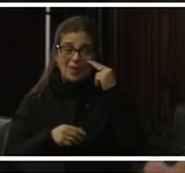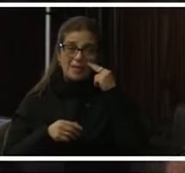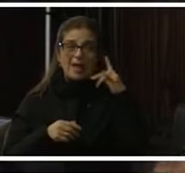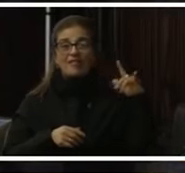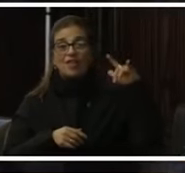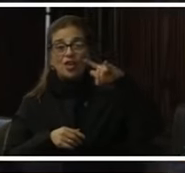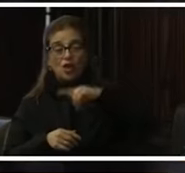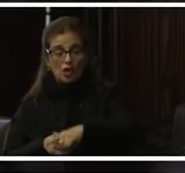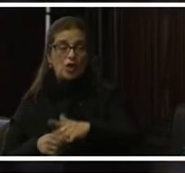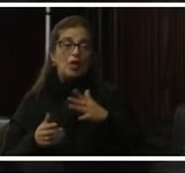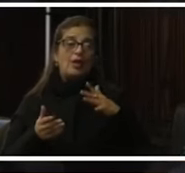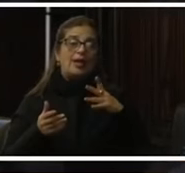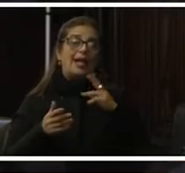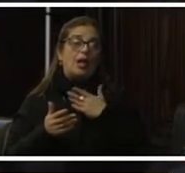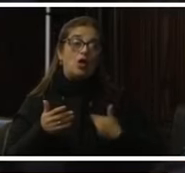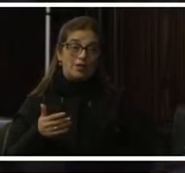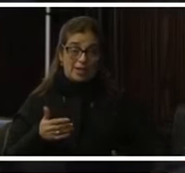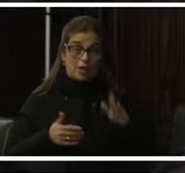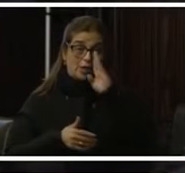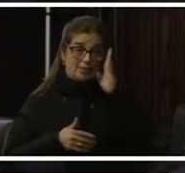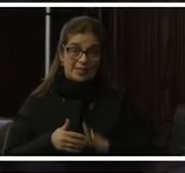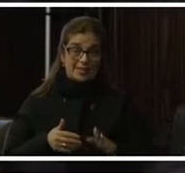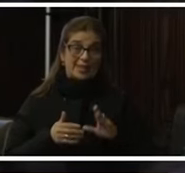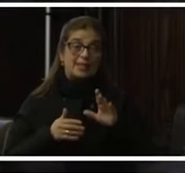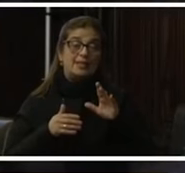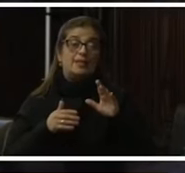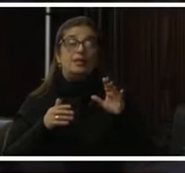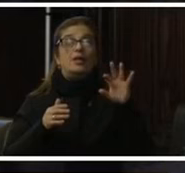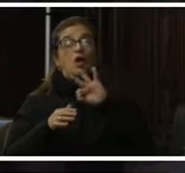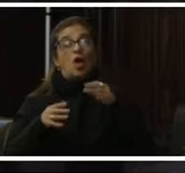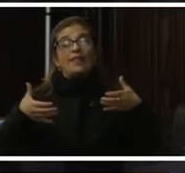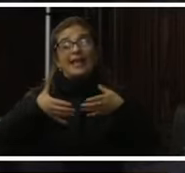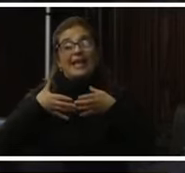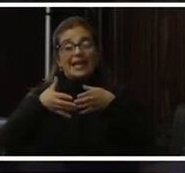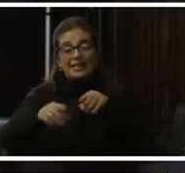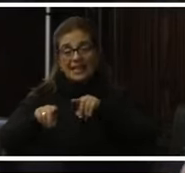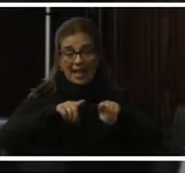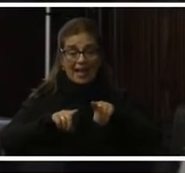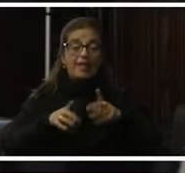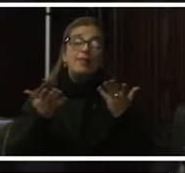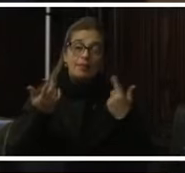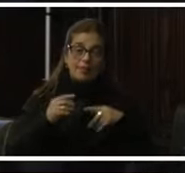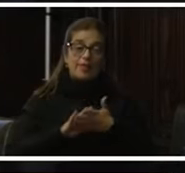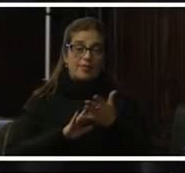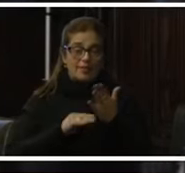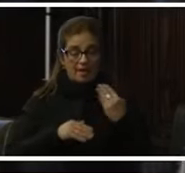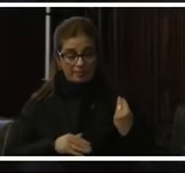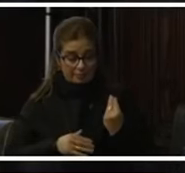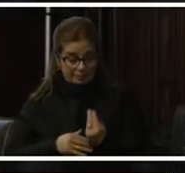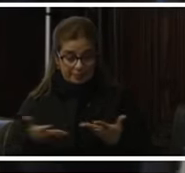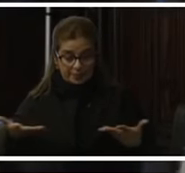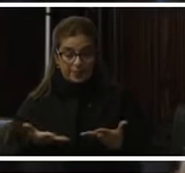de representação do estado pedro onde partiu a ligação para igual e vamos a contar com esta presença aqui